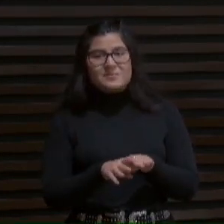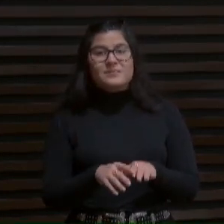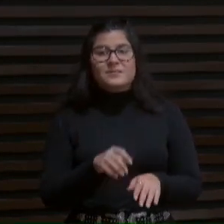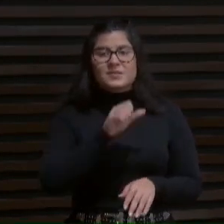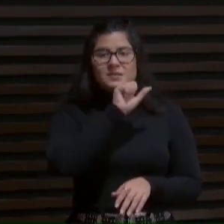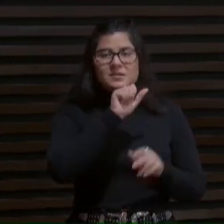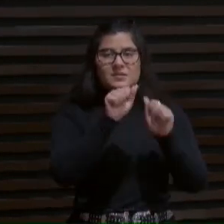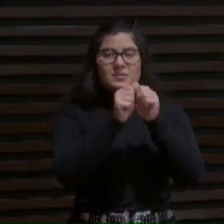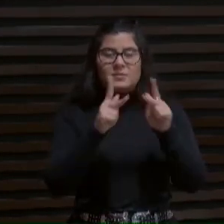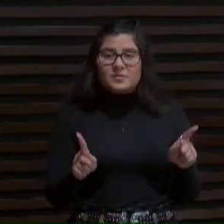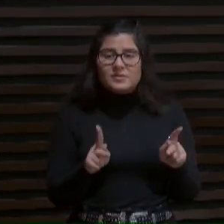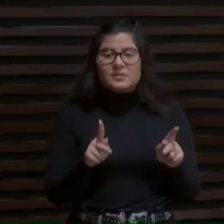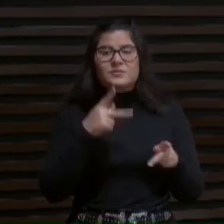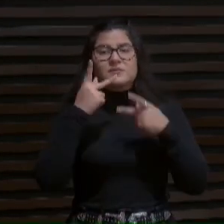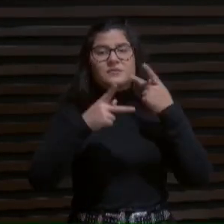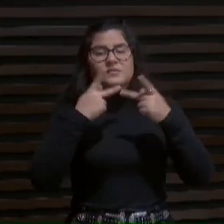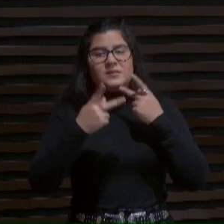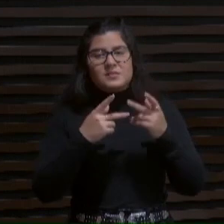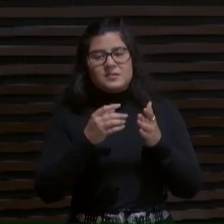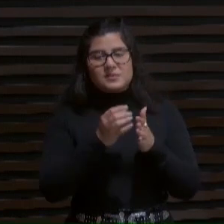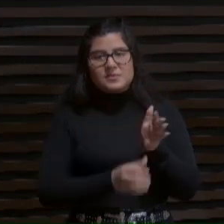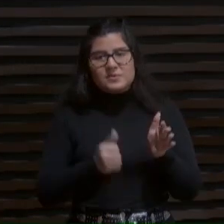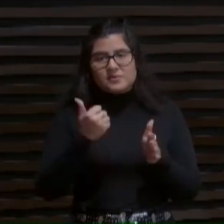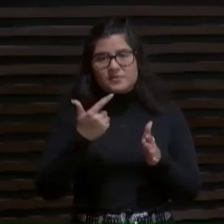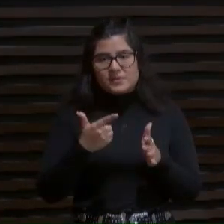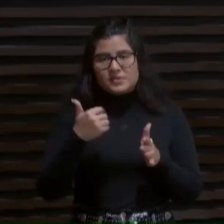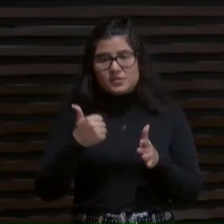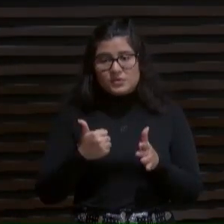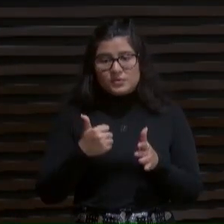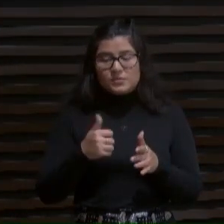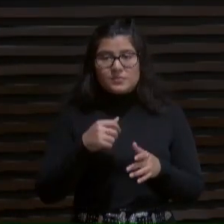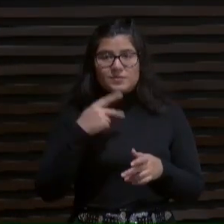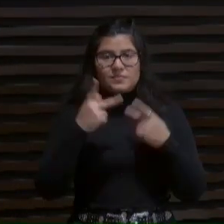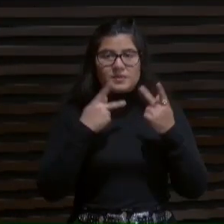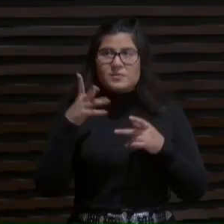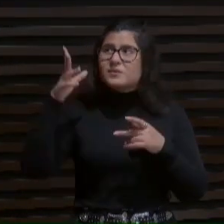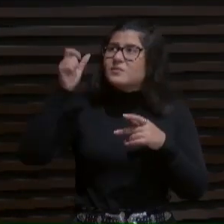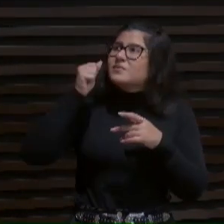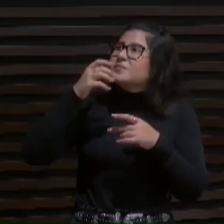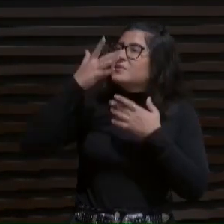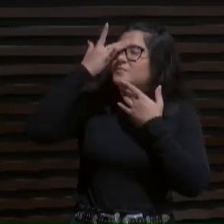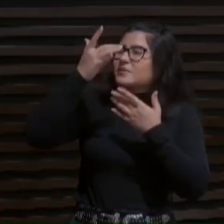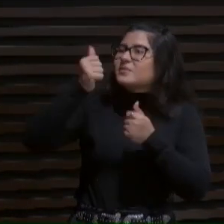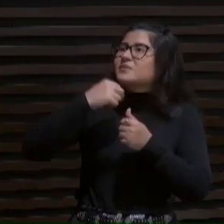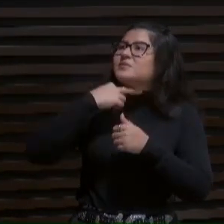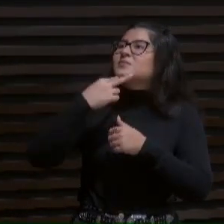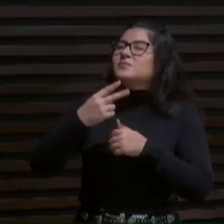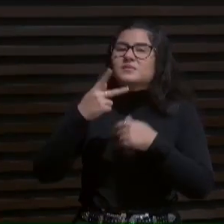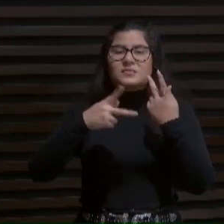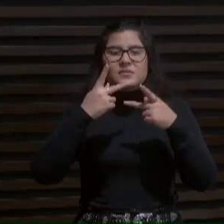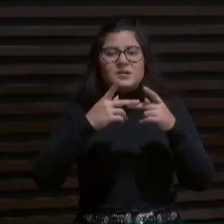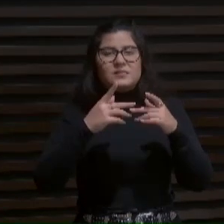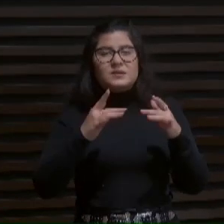Apocalipse 21, 3 e 4, nós lemos assim: então ouvi uma forte voz que vinha do trono e dizia: eis o